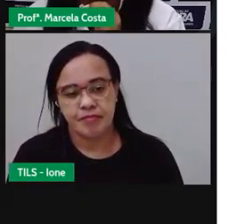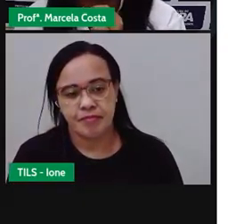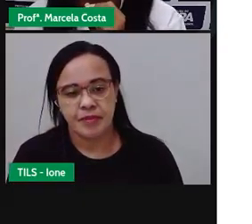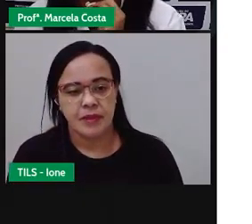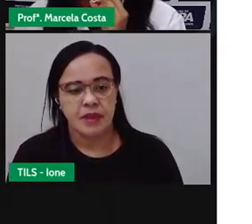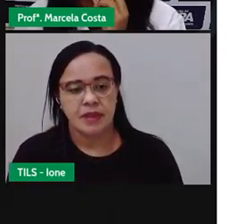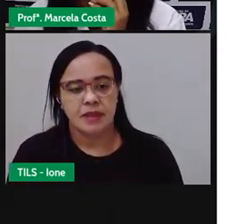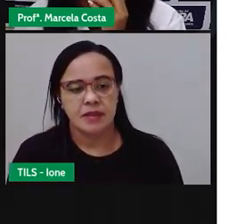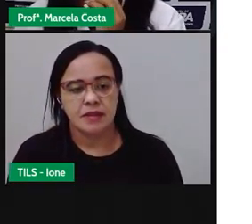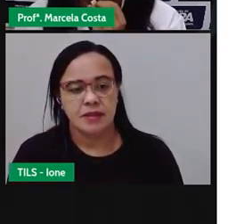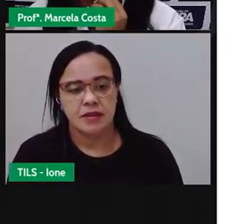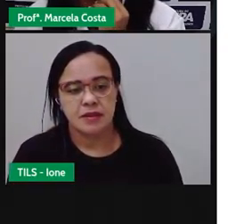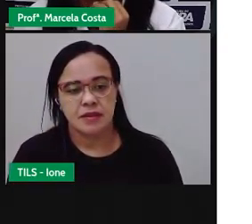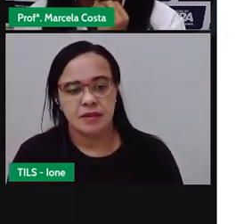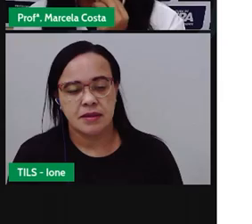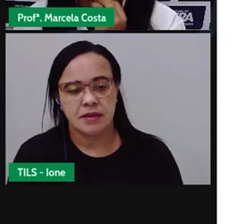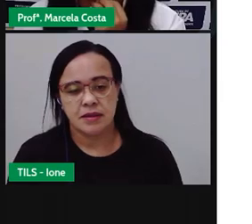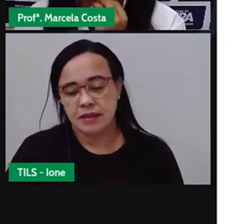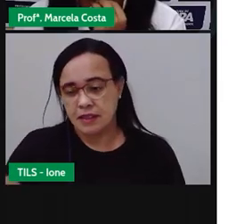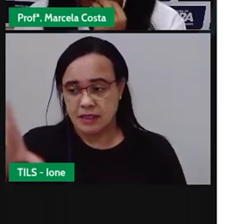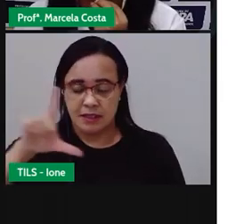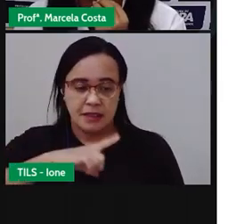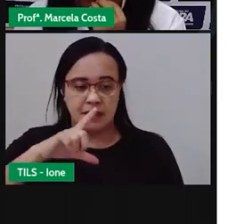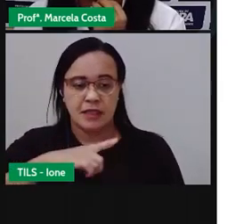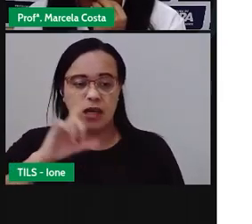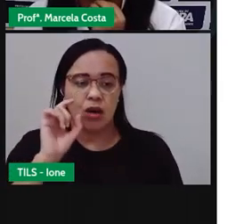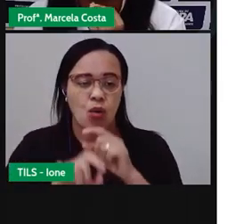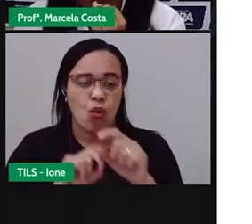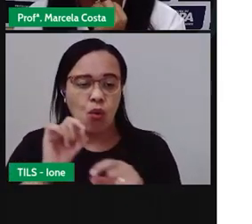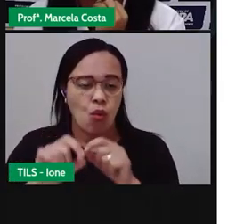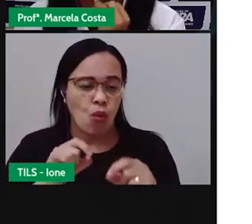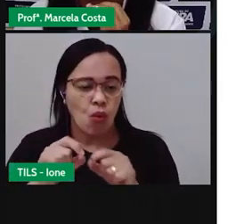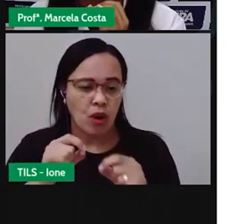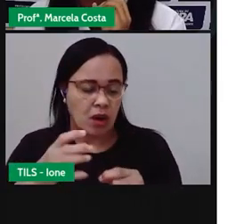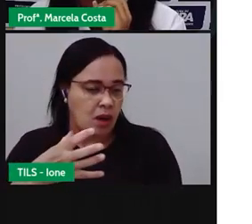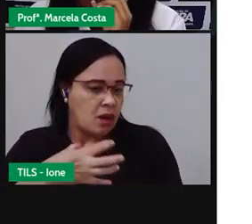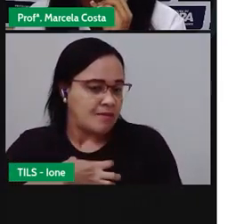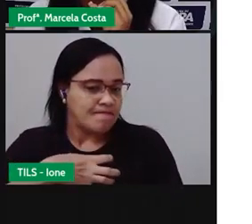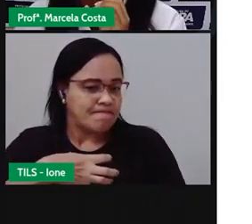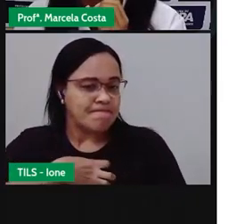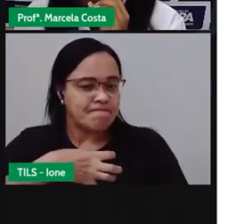a gente vai ter esse som